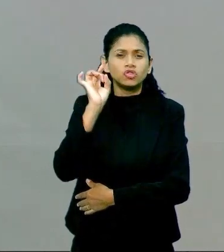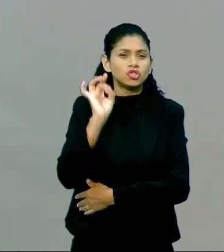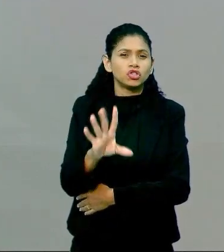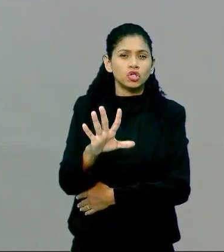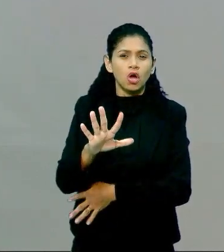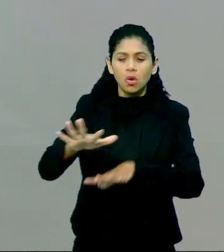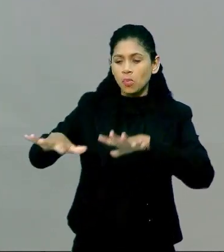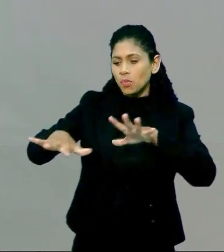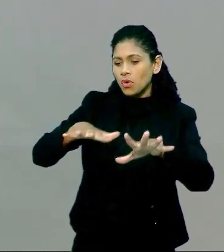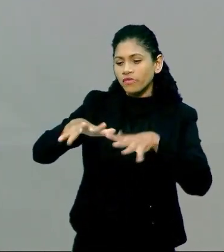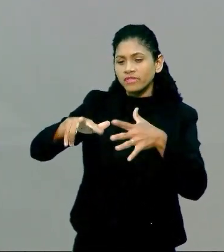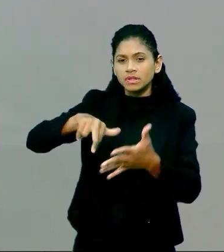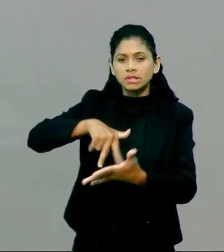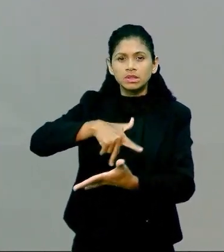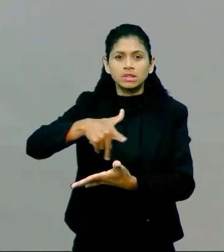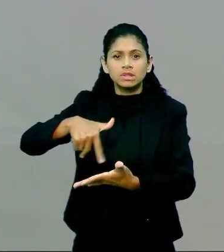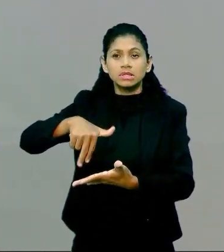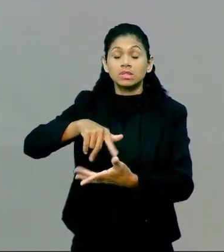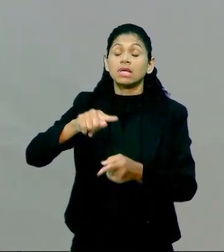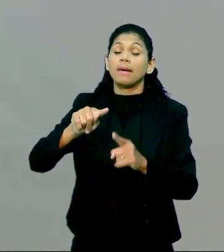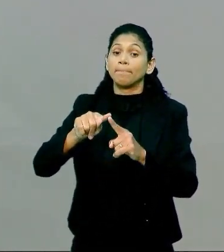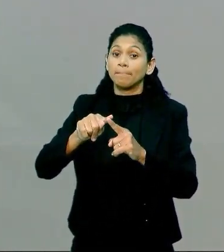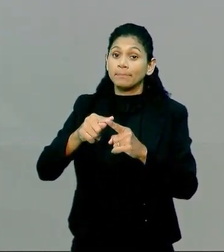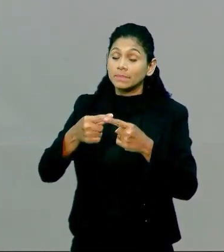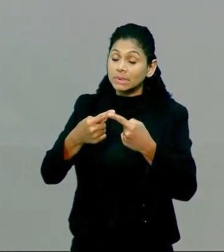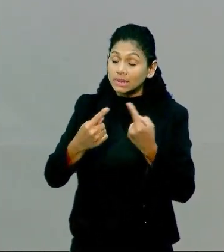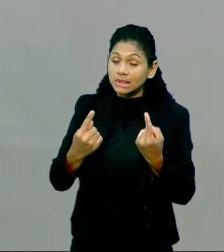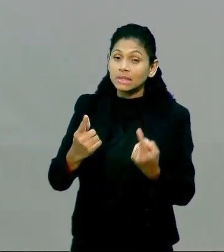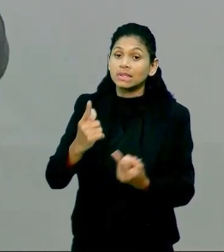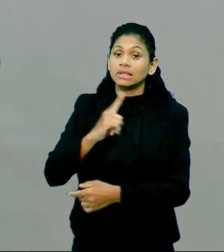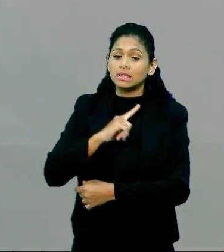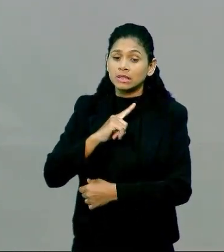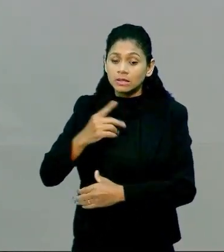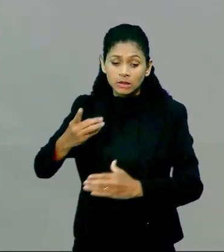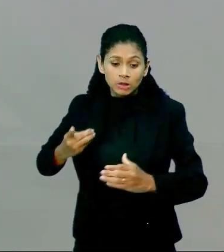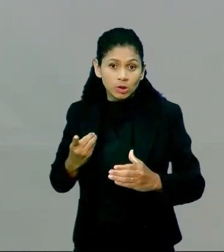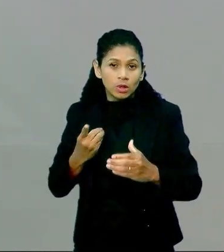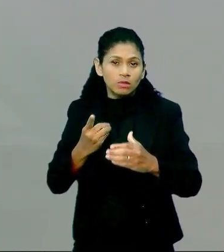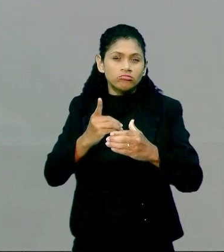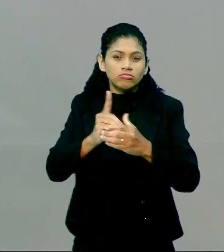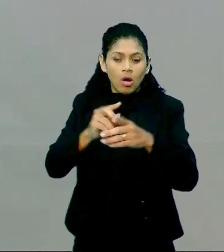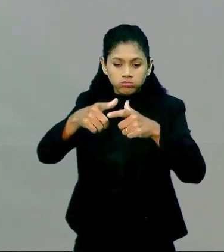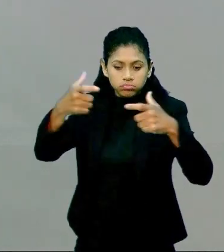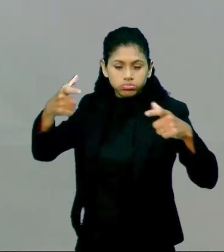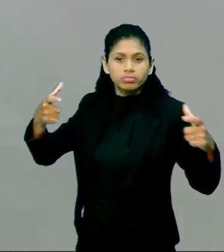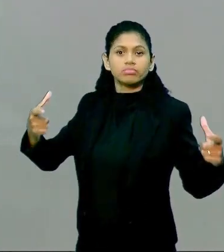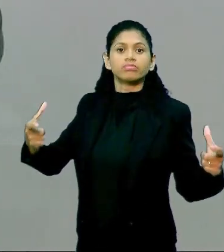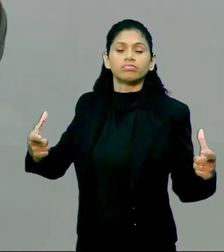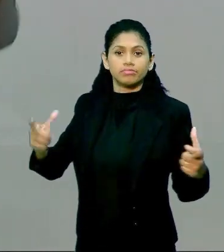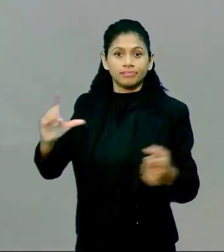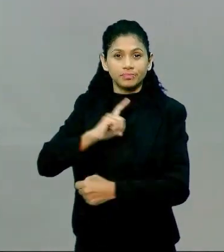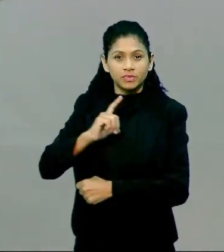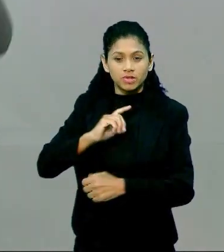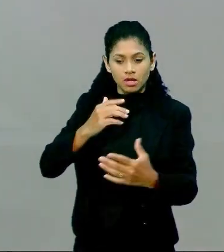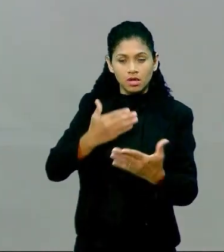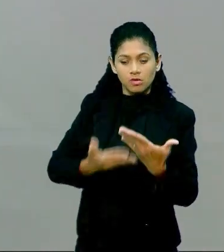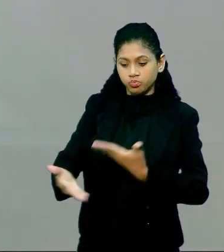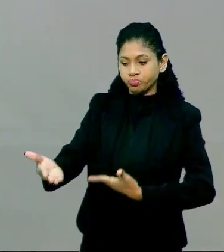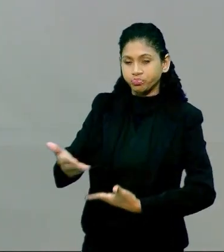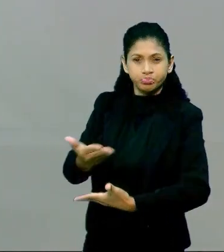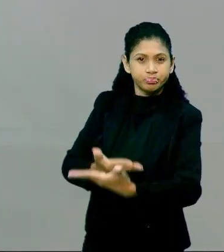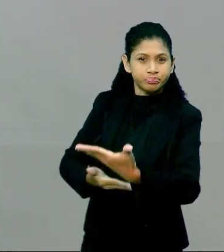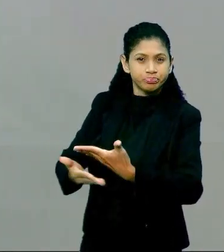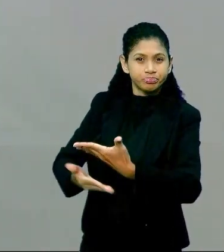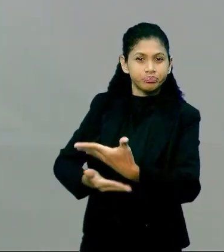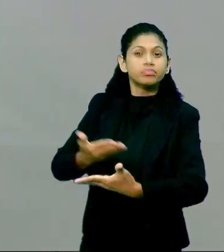vejam que ela está muito mais inserida em um contexto amplo do que a gente imagina. Tem as trocas, tem as relações que